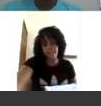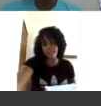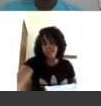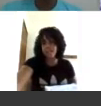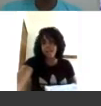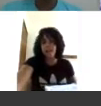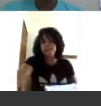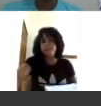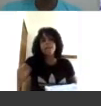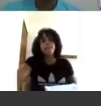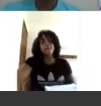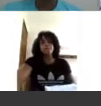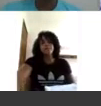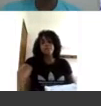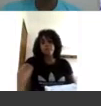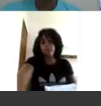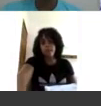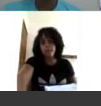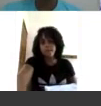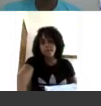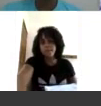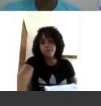básica, né, das séries iniciais.